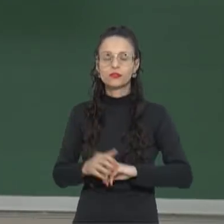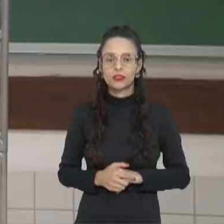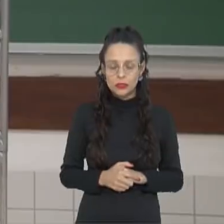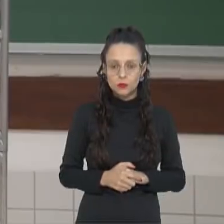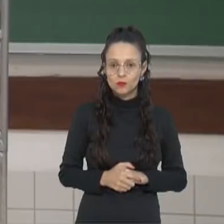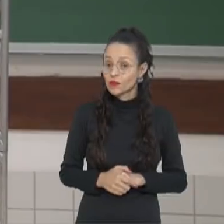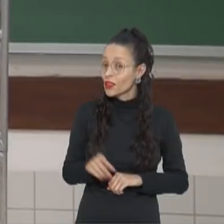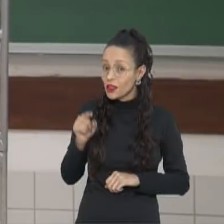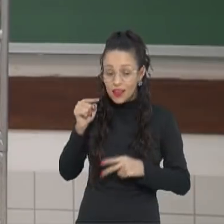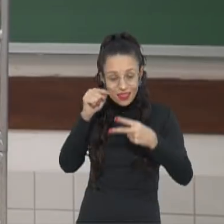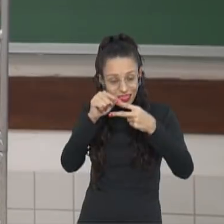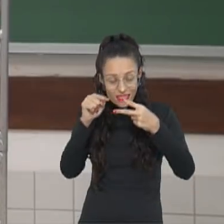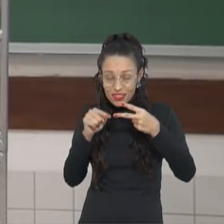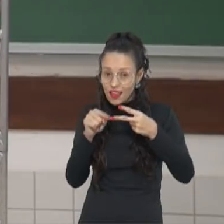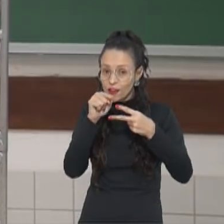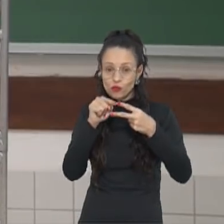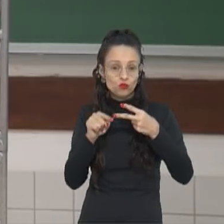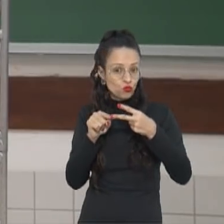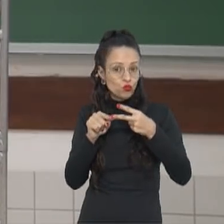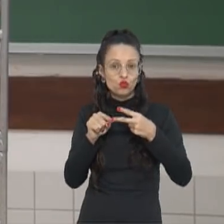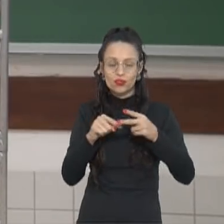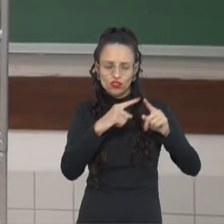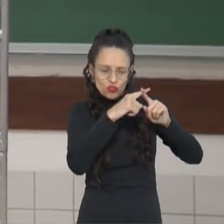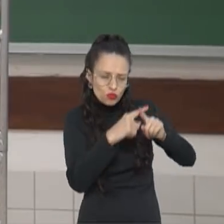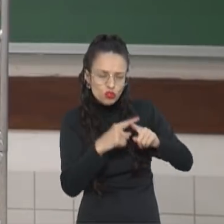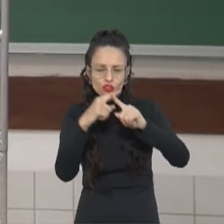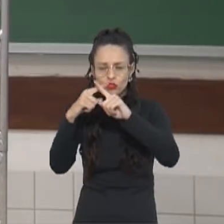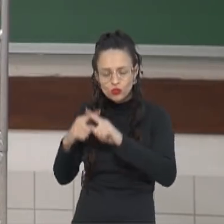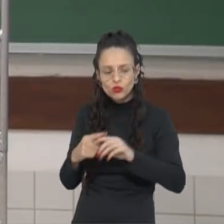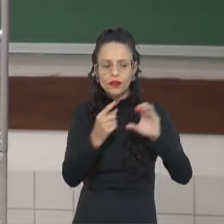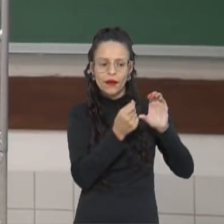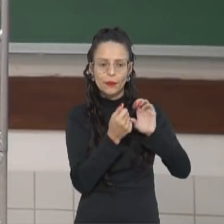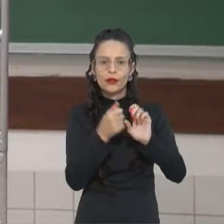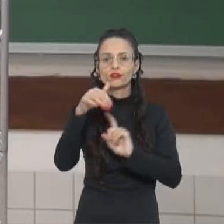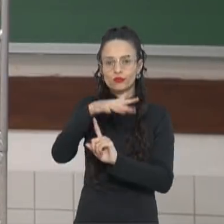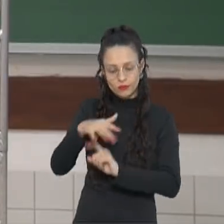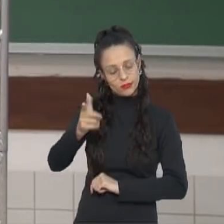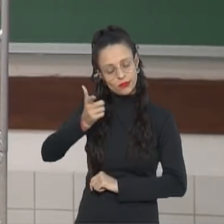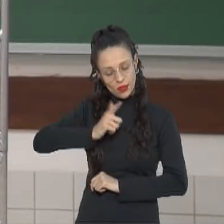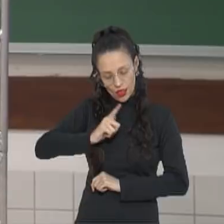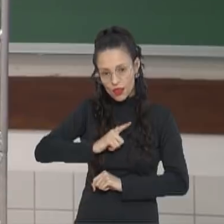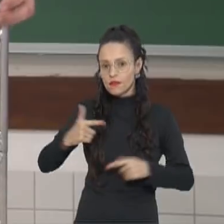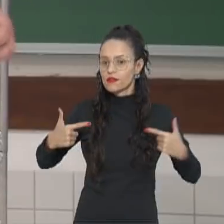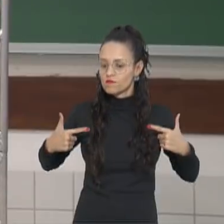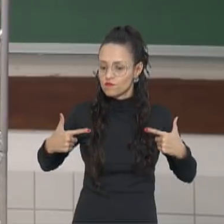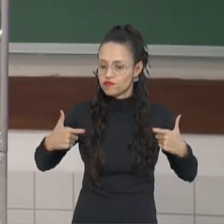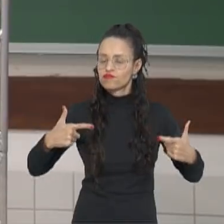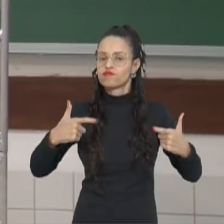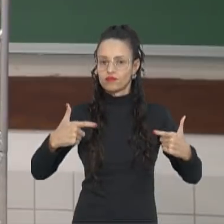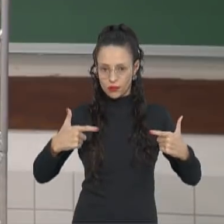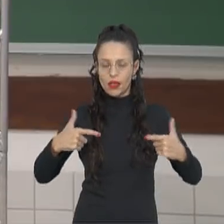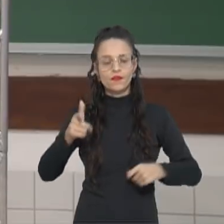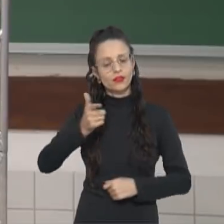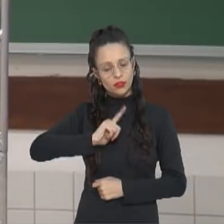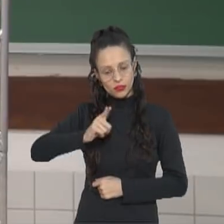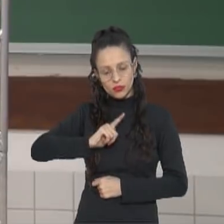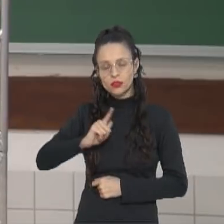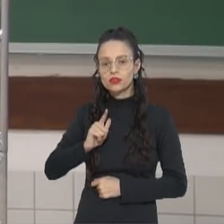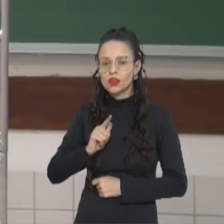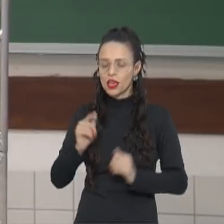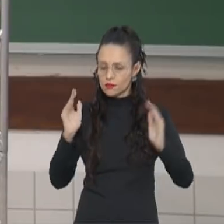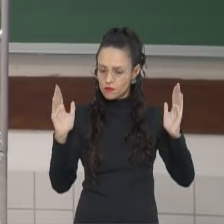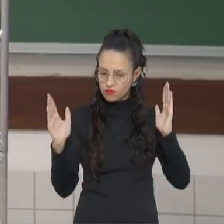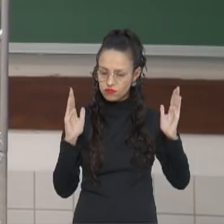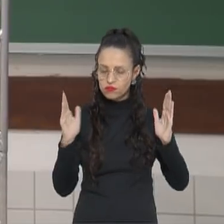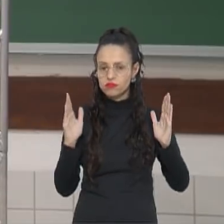casos, por disputas entre socialismo e capitalismo, houve guerra pela unificação dos territórios sob